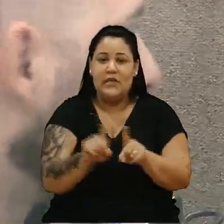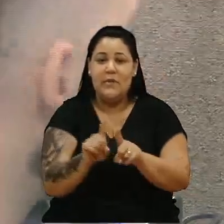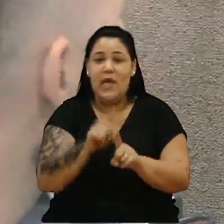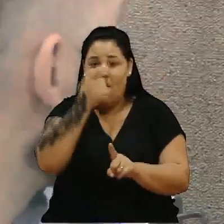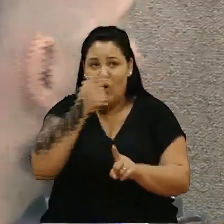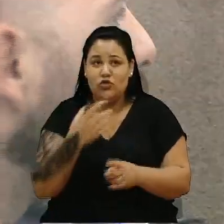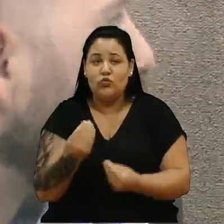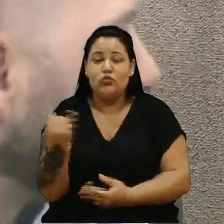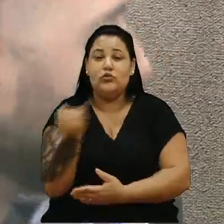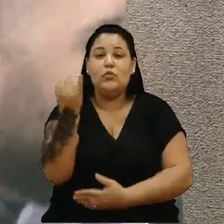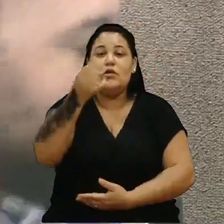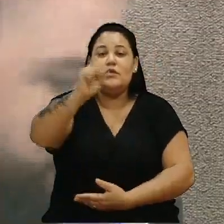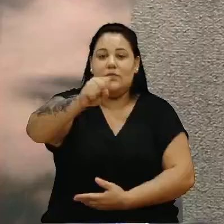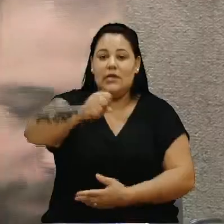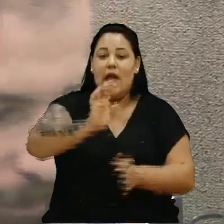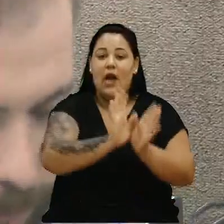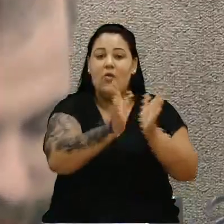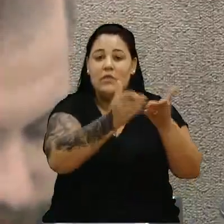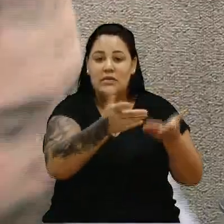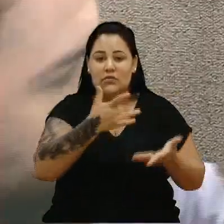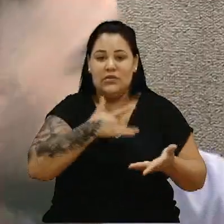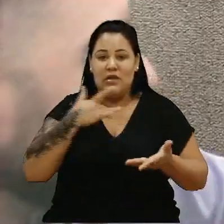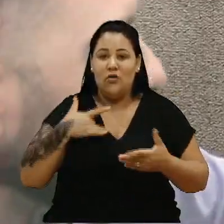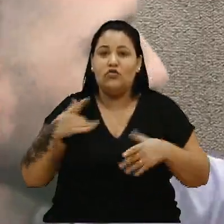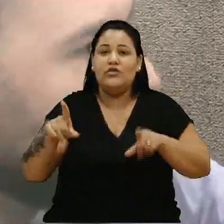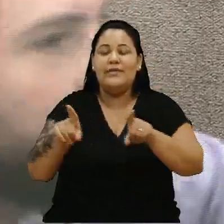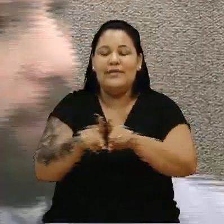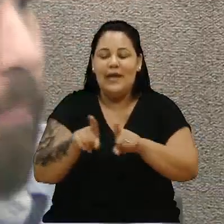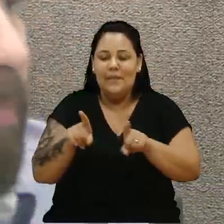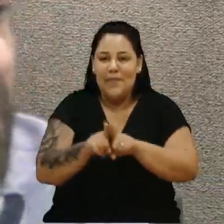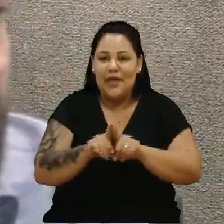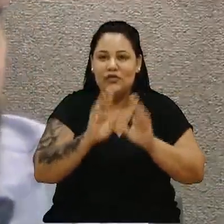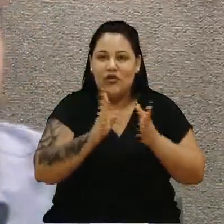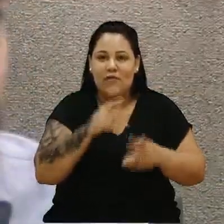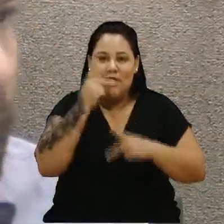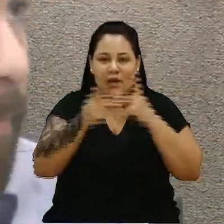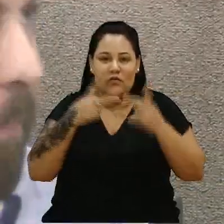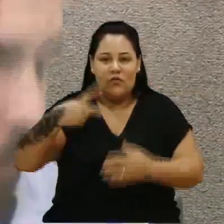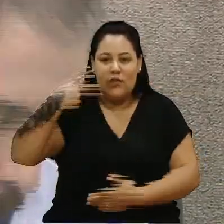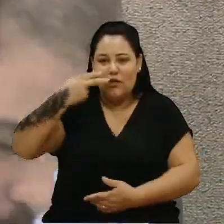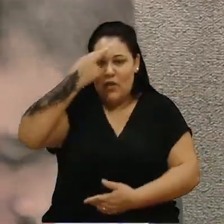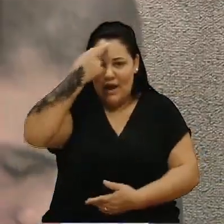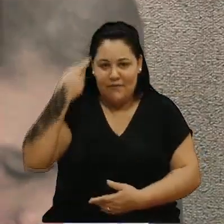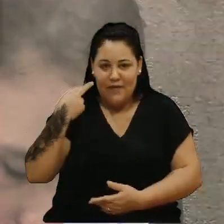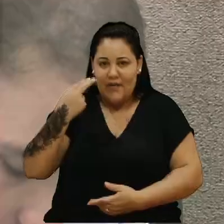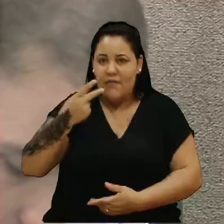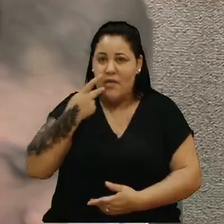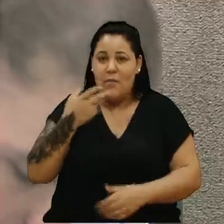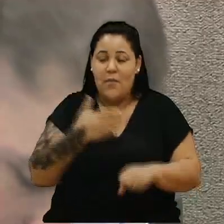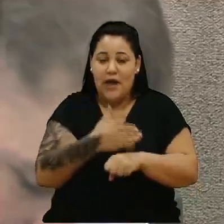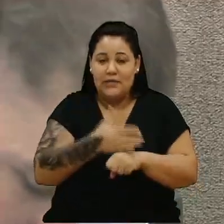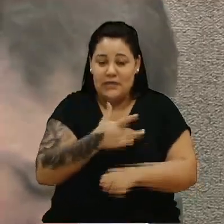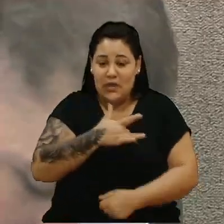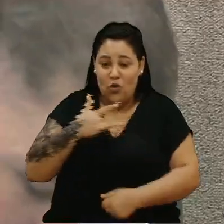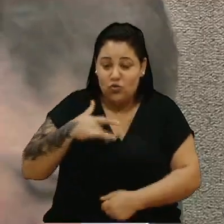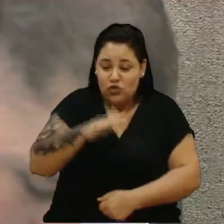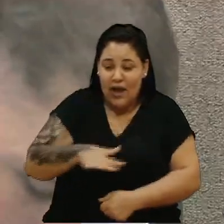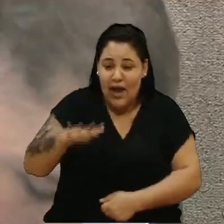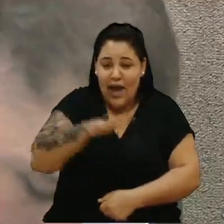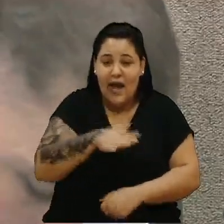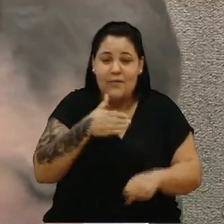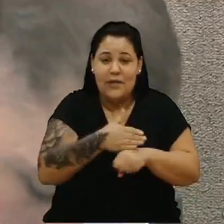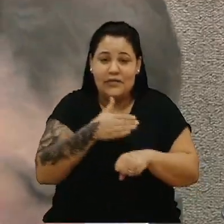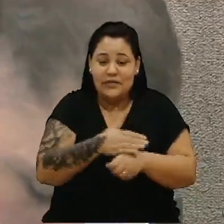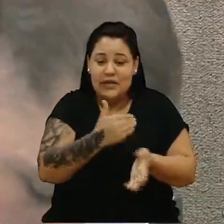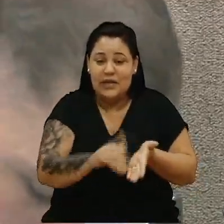muito importante. A comissão de saúde também, né? Falando do vereador Rafael Bueno, também participei de uma reunião junto com o secretário Geraldo,